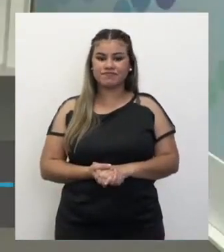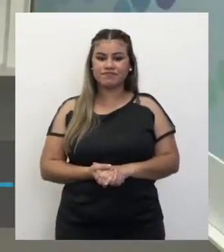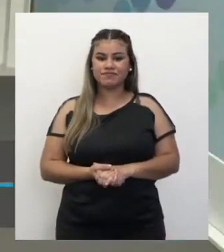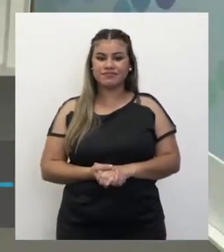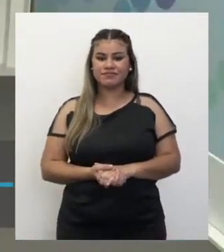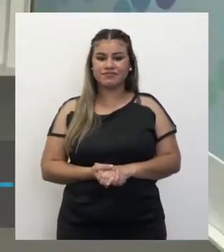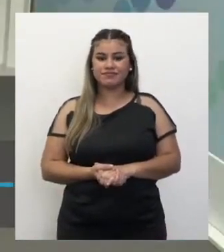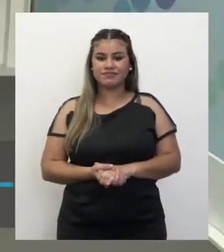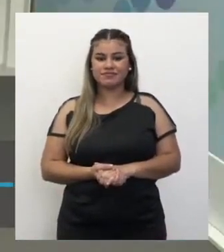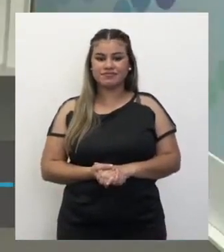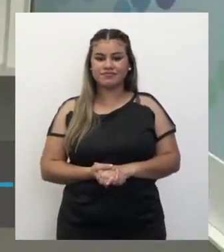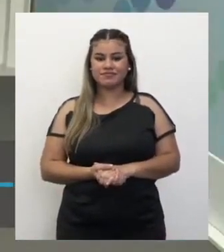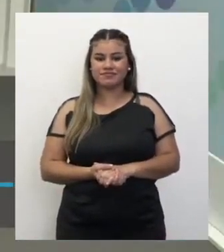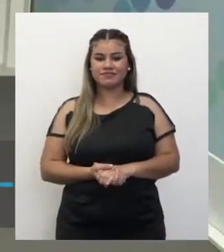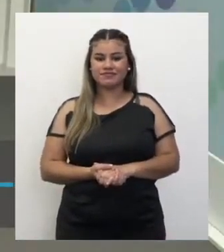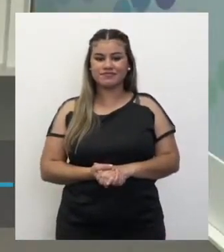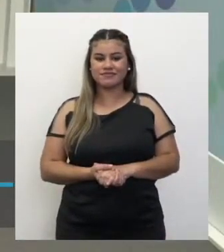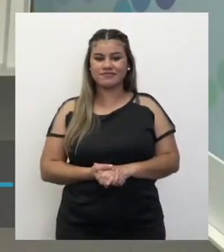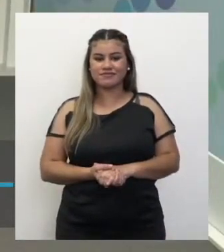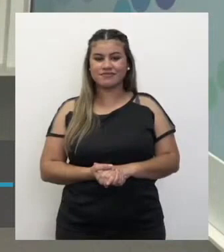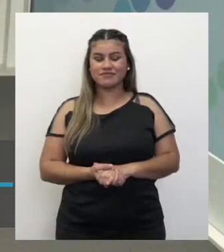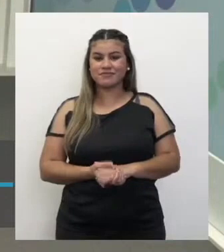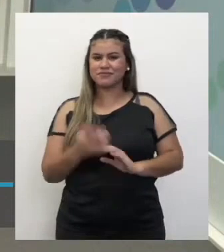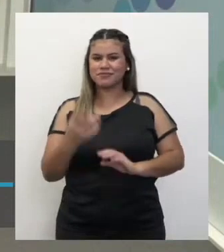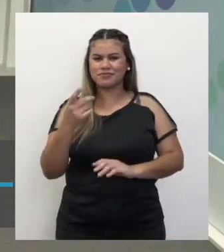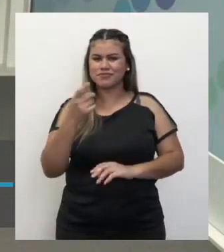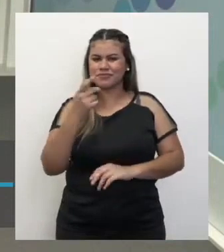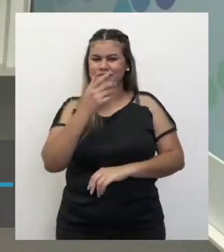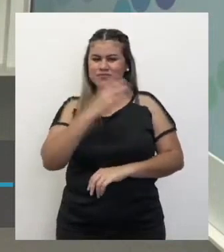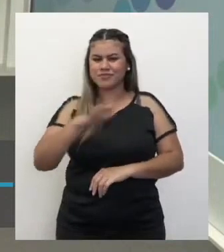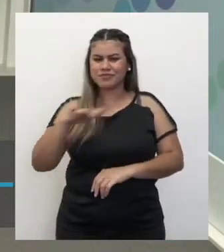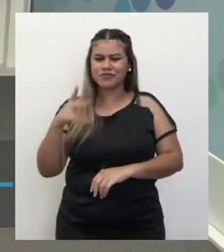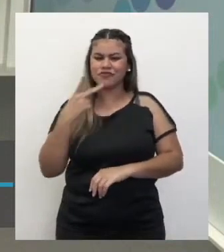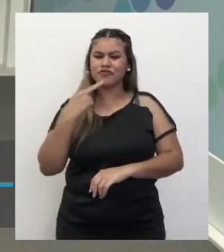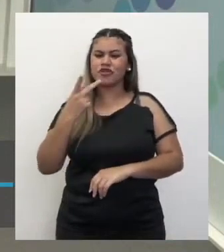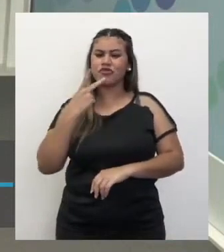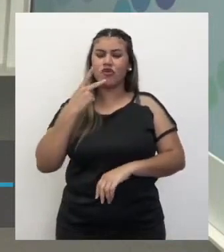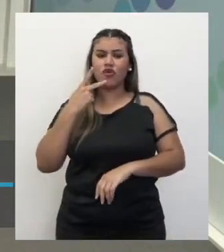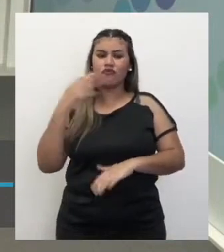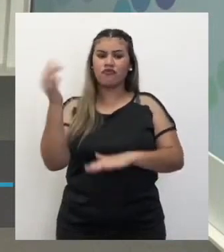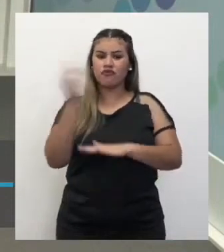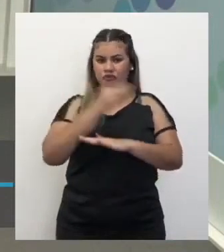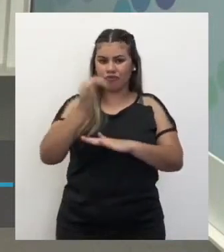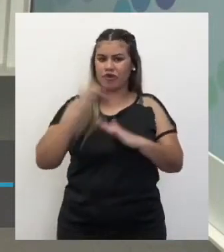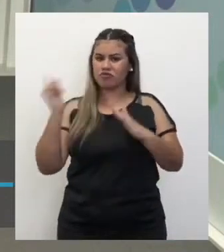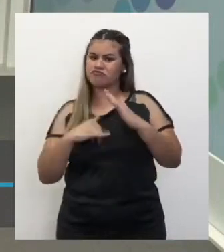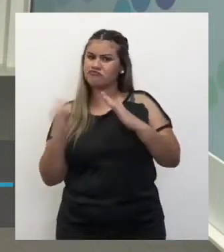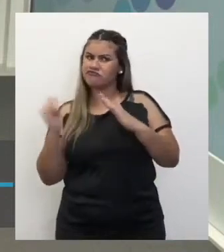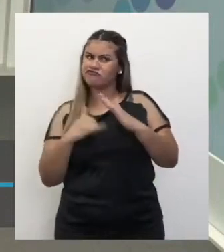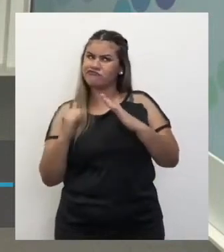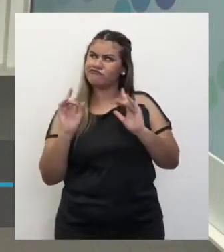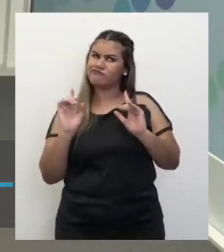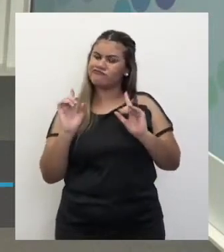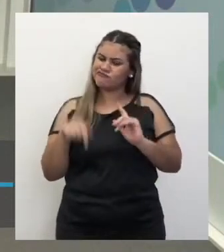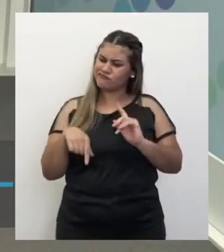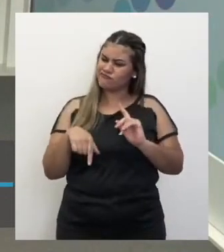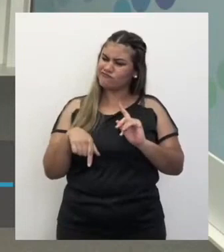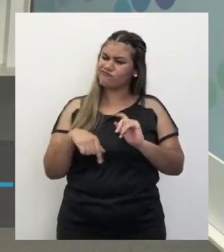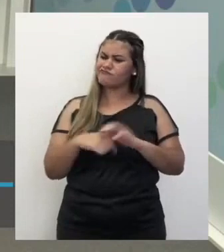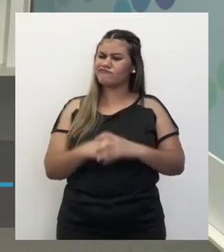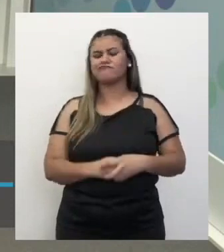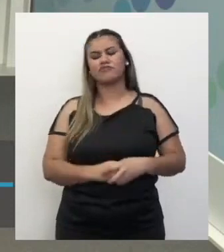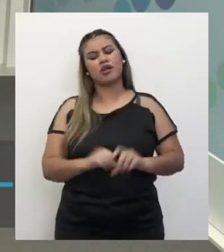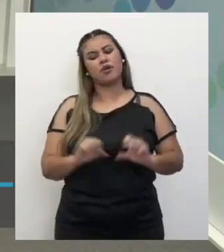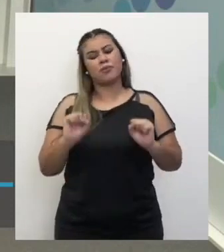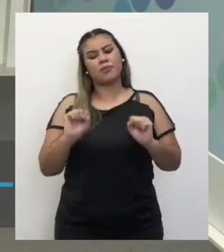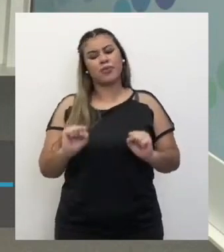um que falou quando você é carioca, foi engraçado. Mas um falou formal e informal, Matheus. Pode ser. Qual a